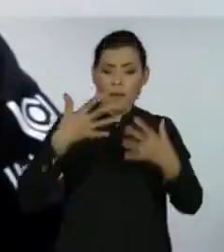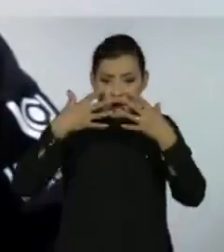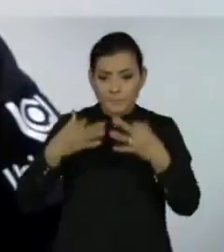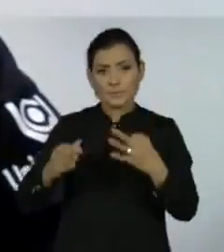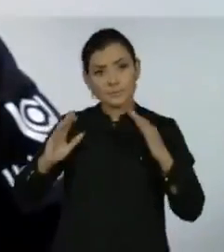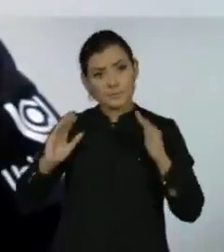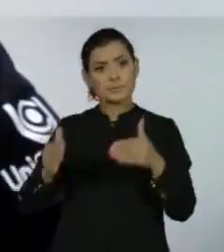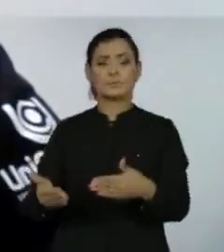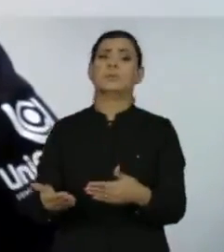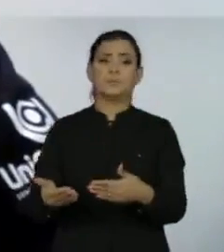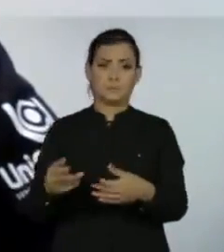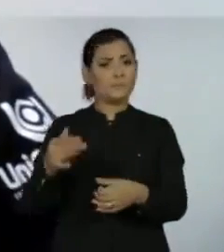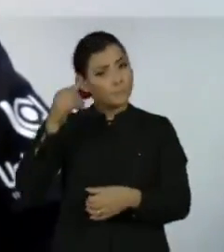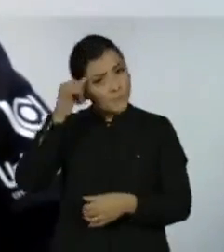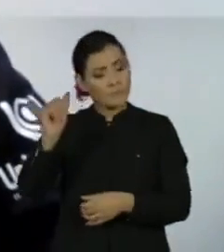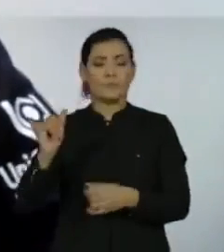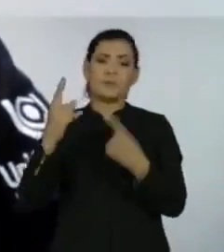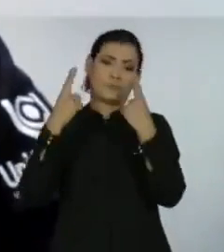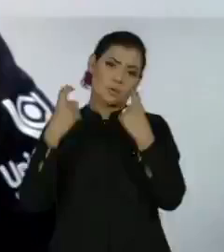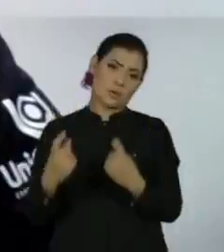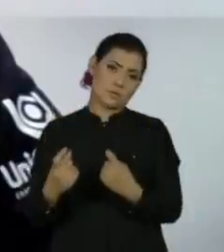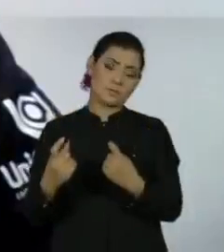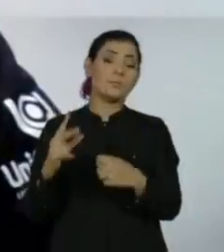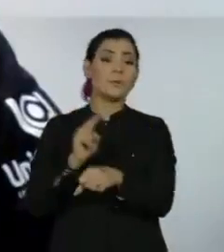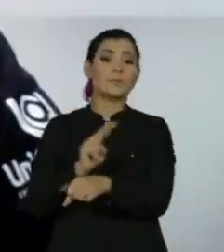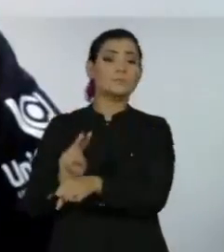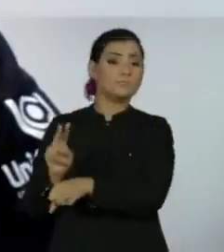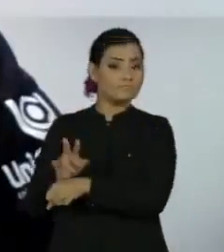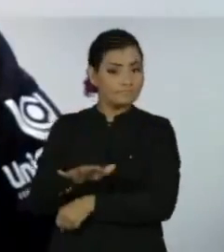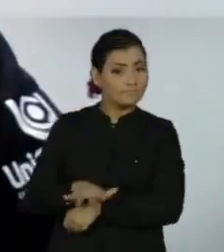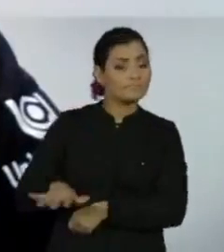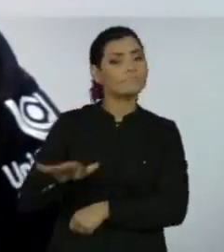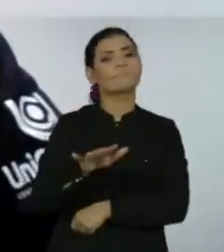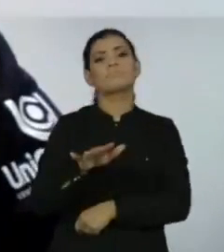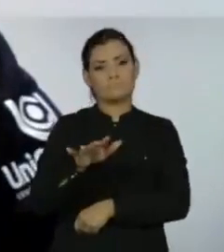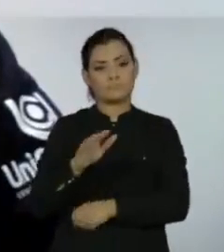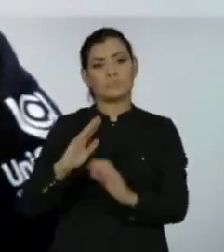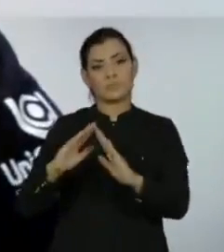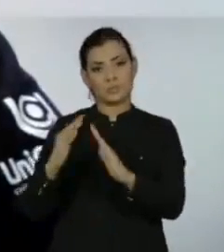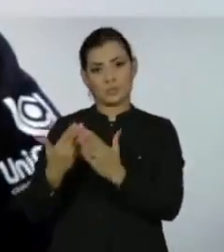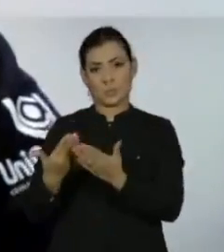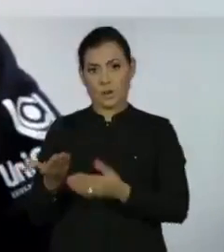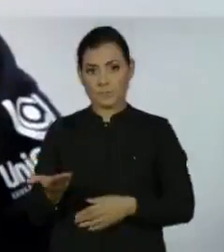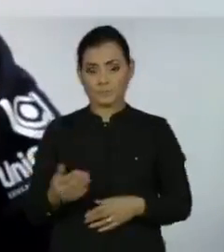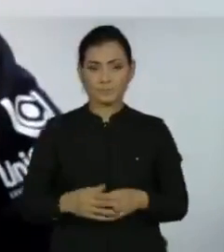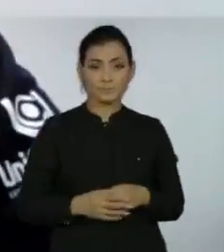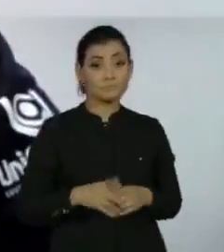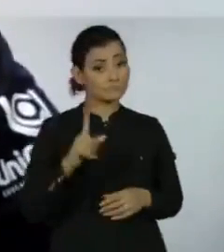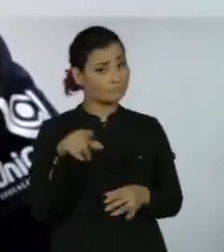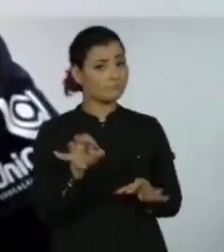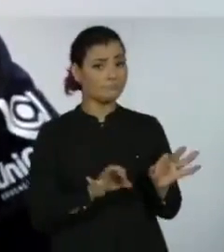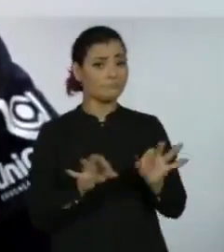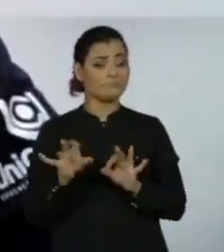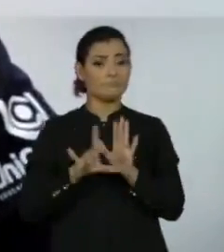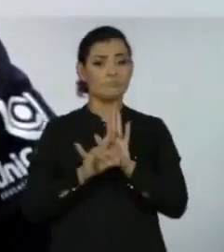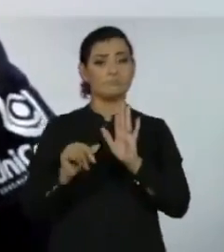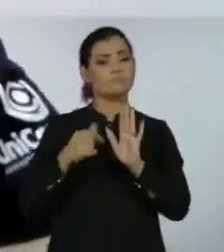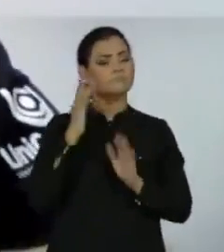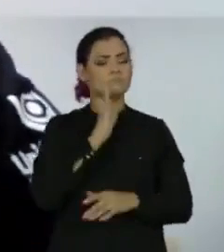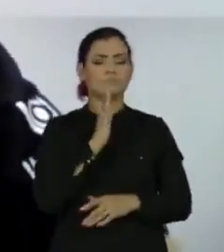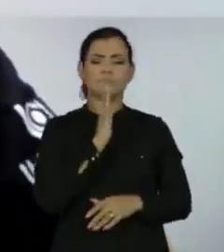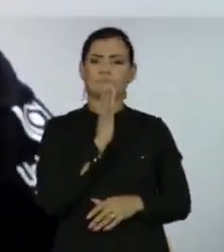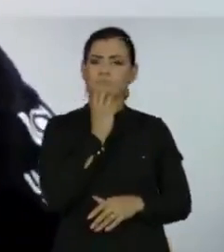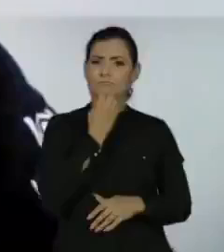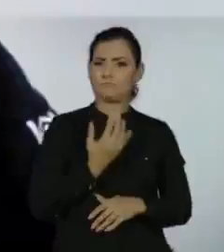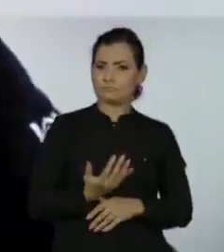atenção, prevenção para o cuidado da violência em ambientes escolares. E é um projeto de lei muito bacana,